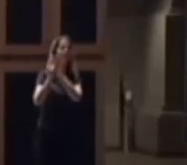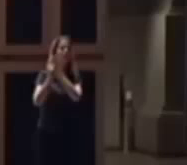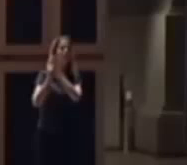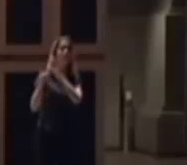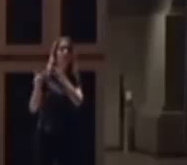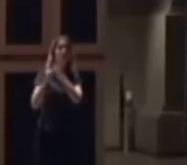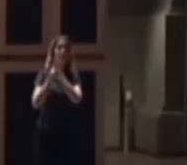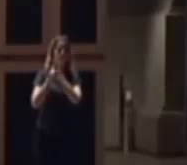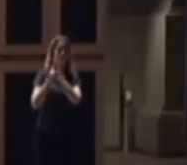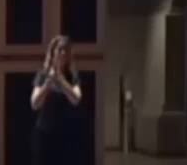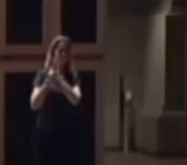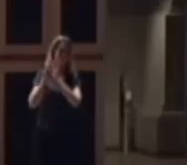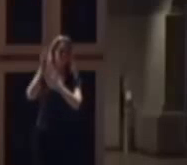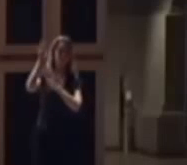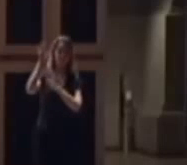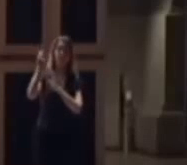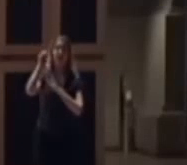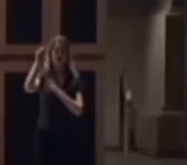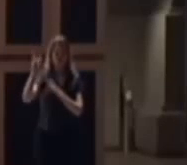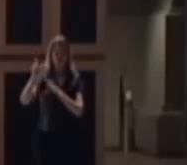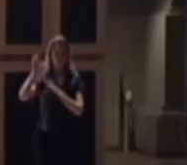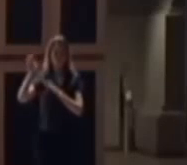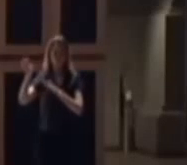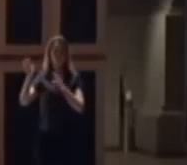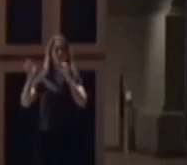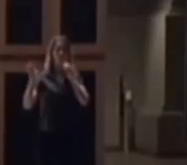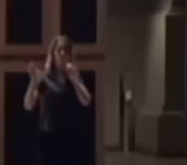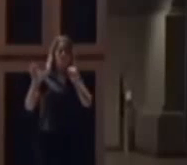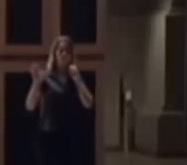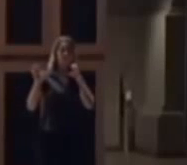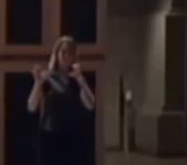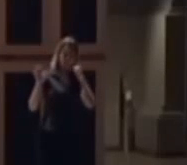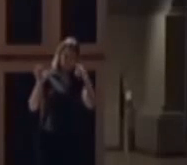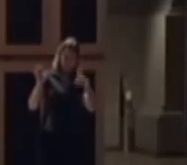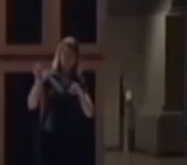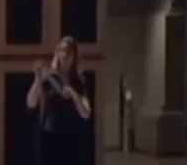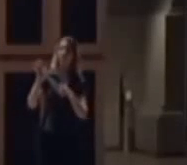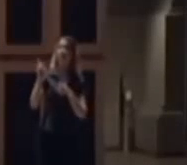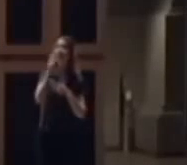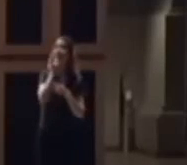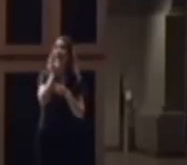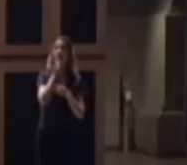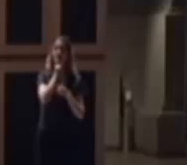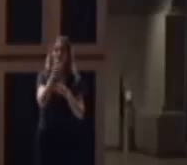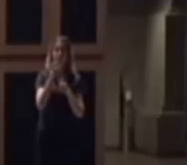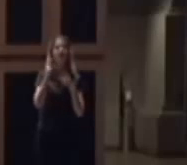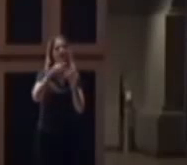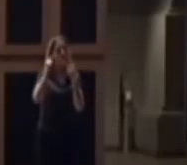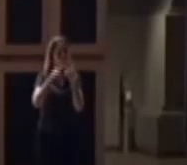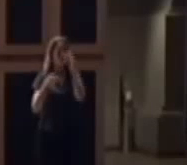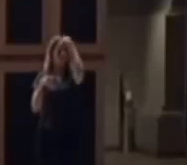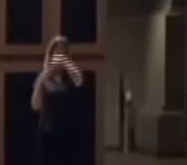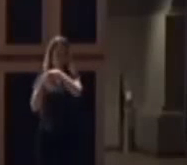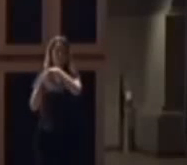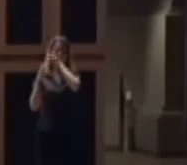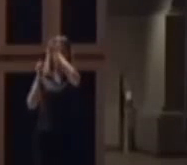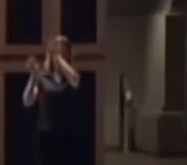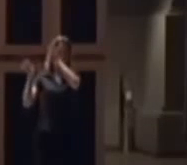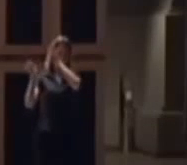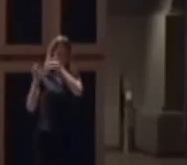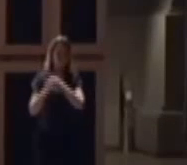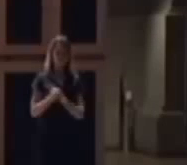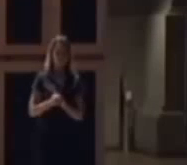OS, em azul, exclusivas de OSCIPES, e em verde, as duas, os dois tipos de